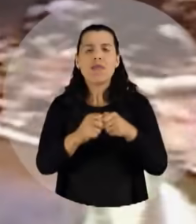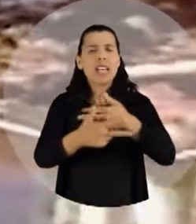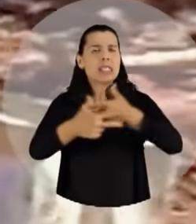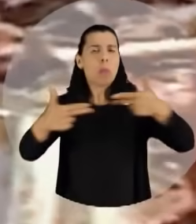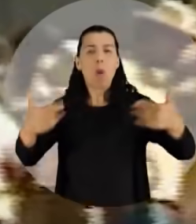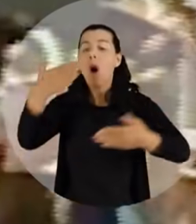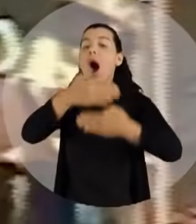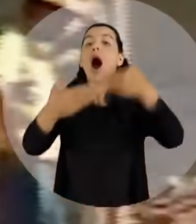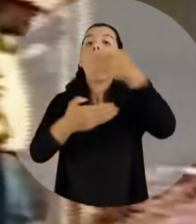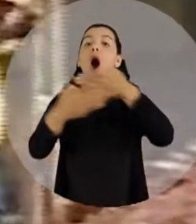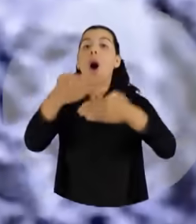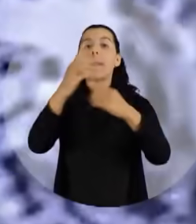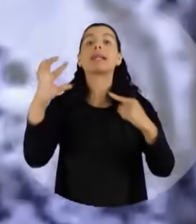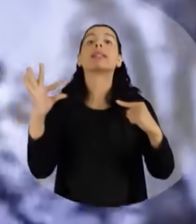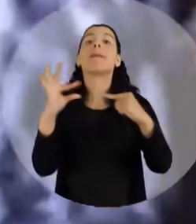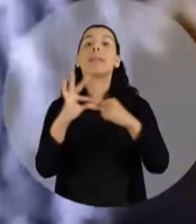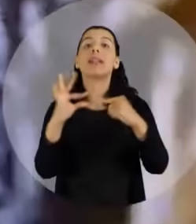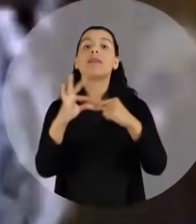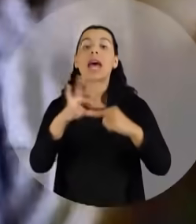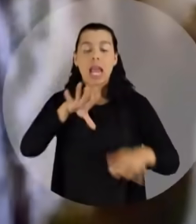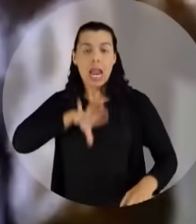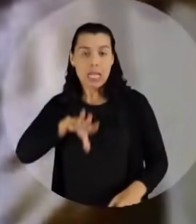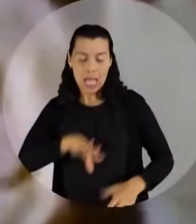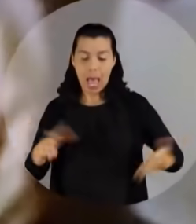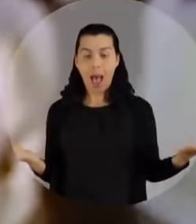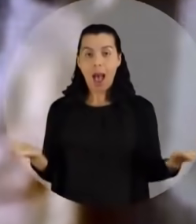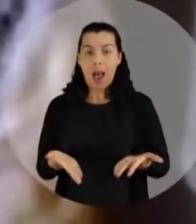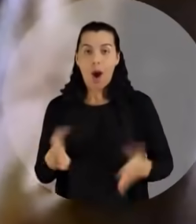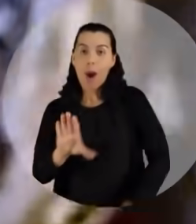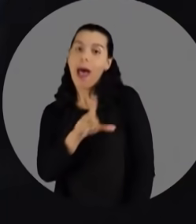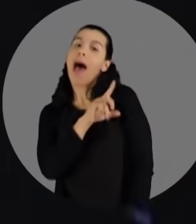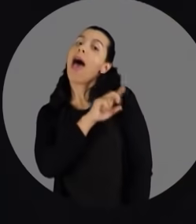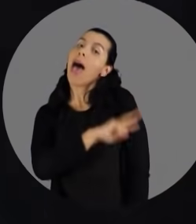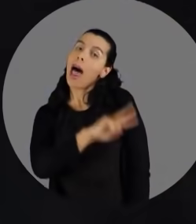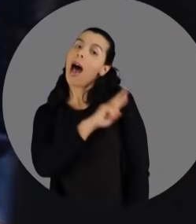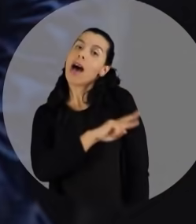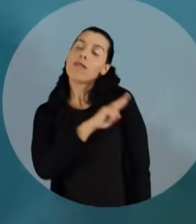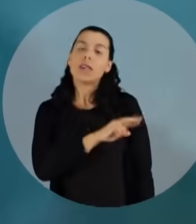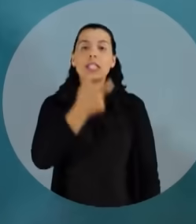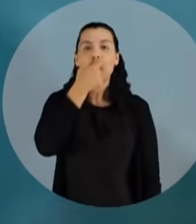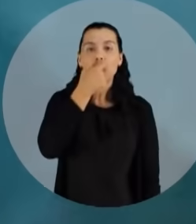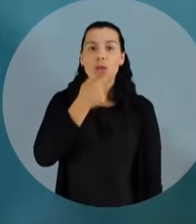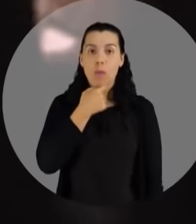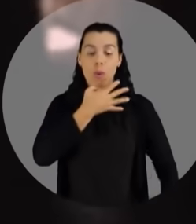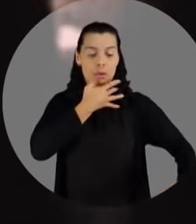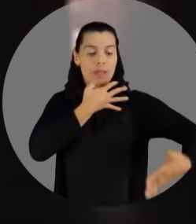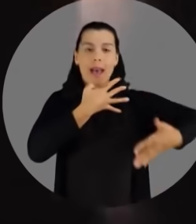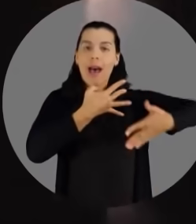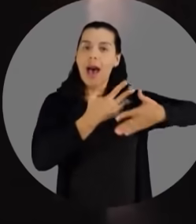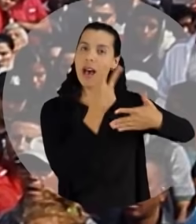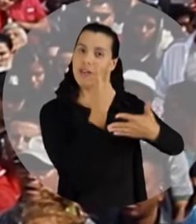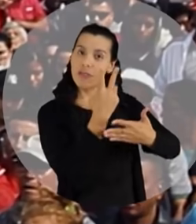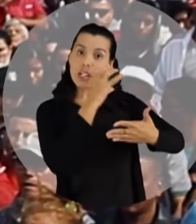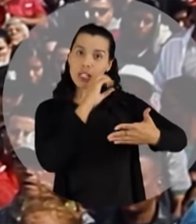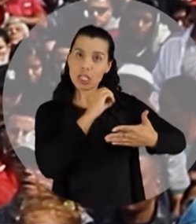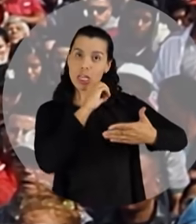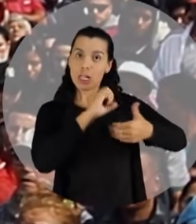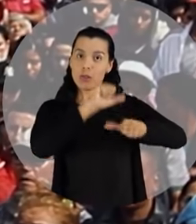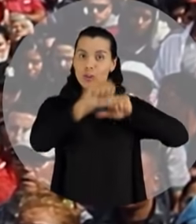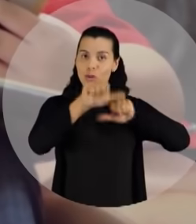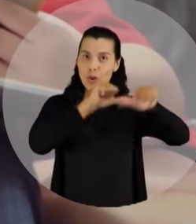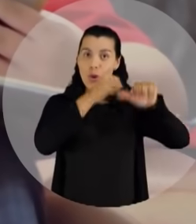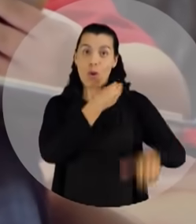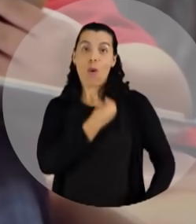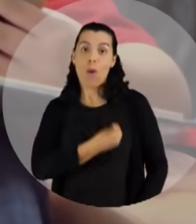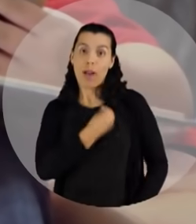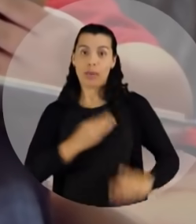centenas de obras na periferia da cidade. Agora ela é a vice de Boulos, que há 20 anos trocou a vida mais confortável